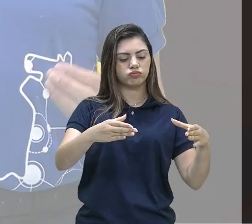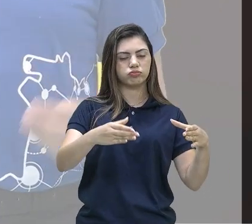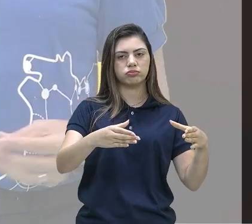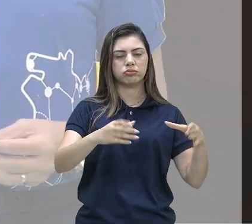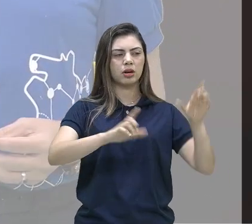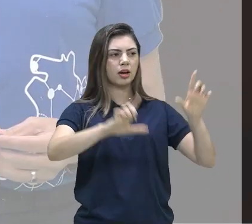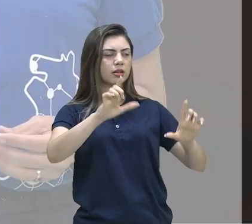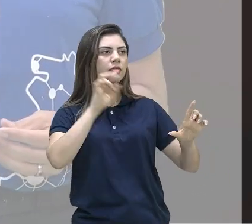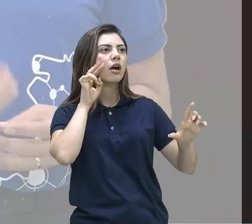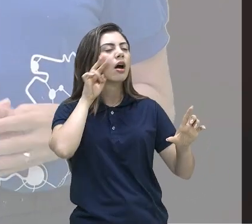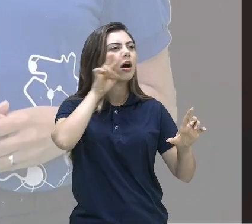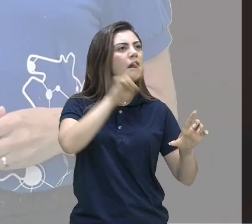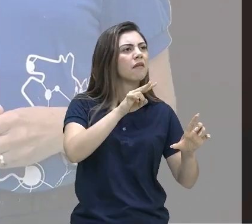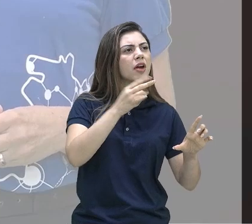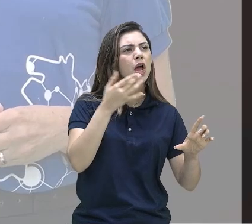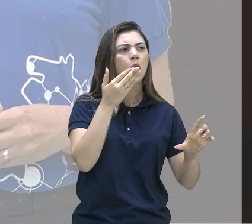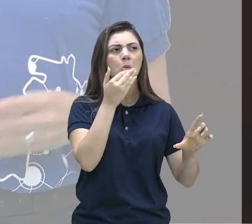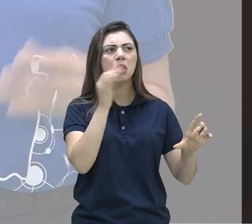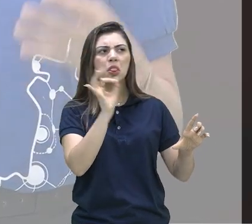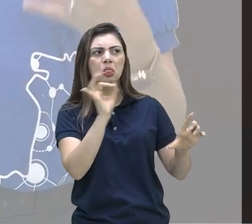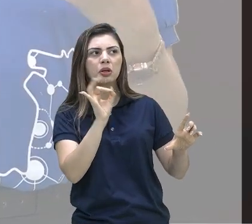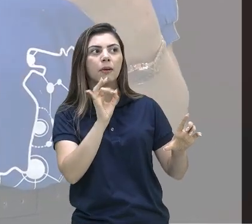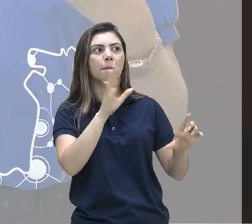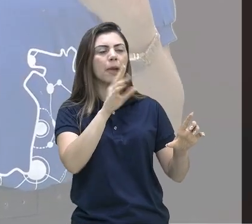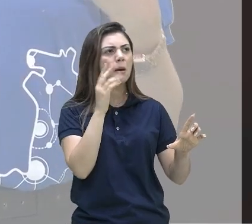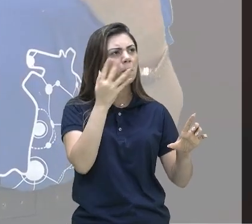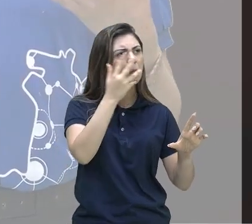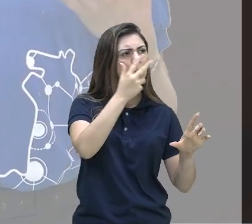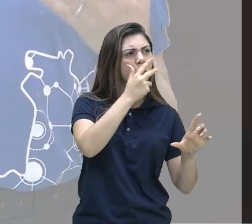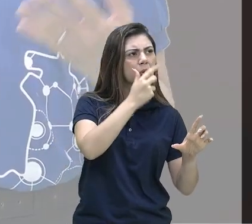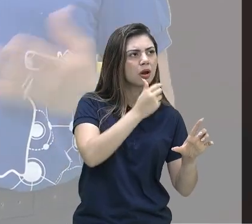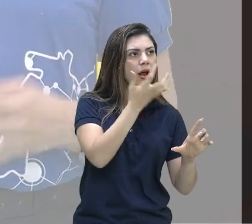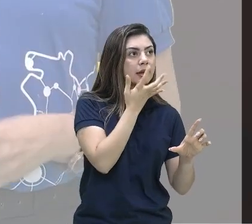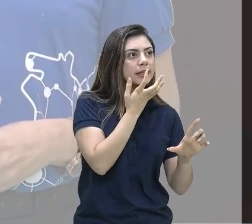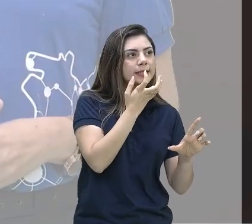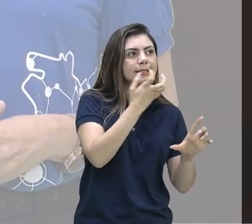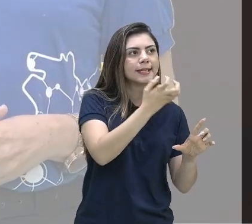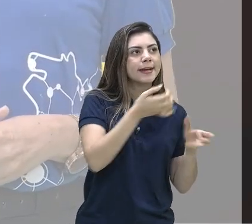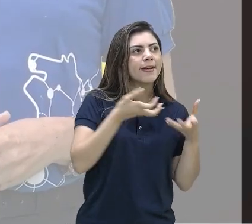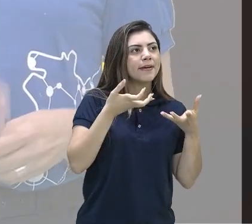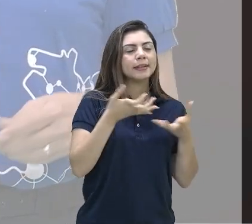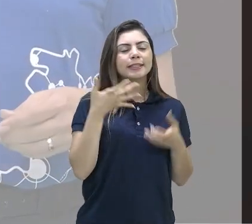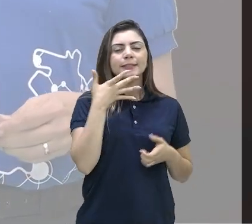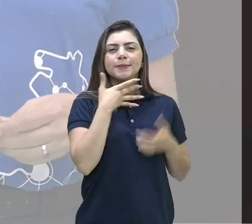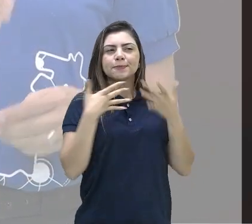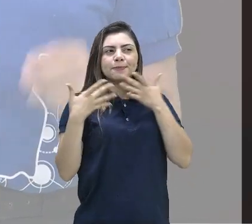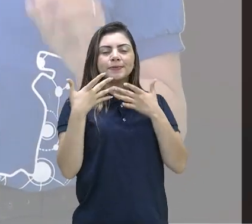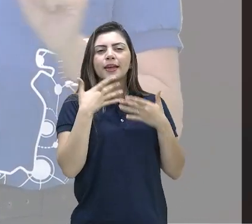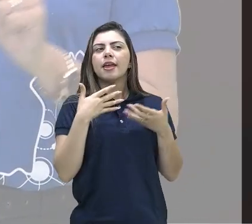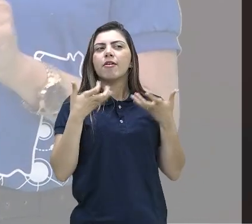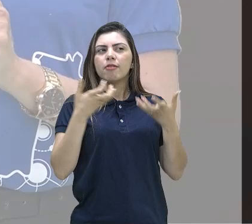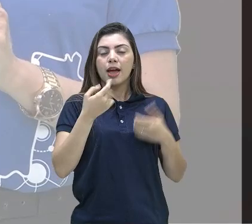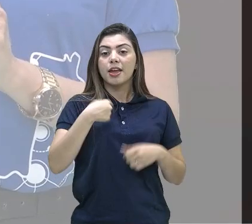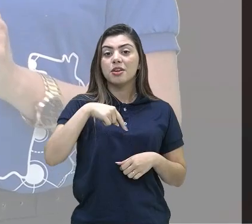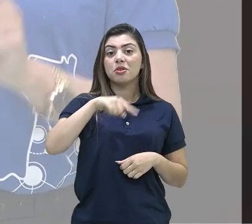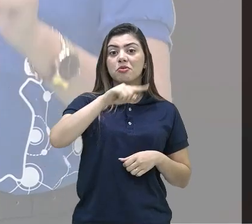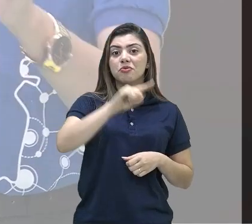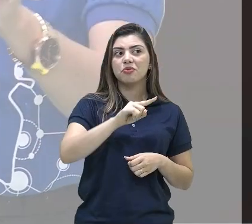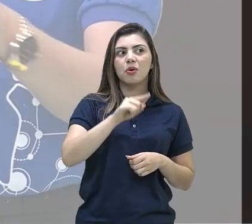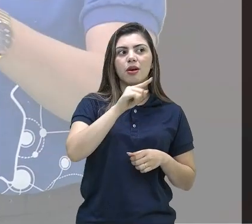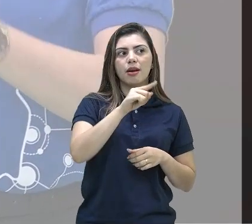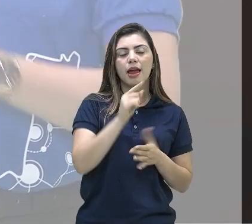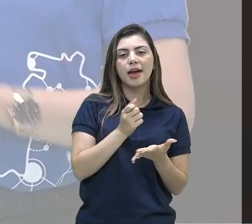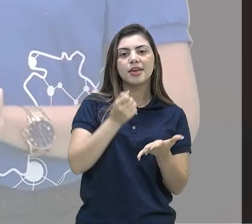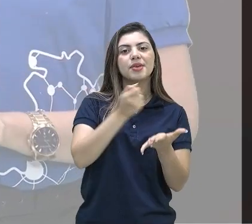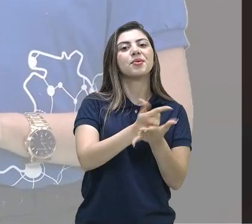nunca provei, mas a propaganda é tão bonita que dá até vontade, né? E eu vou lá, assim que eu puder,